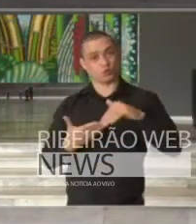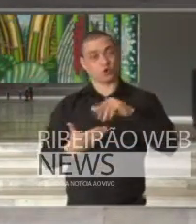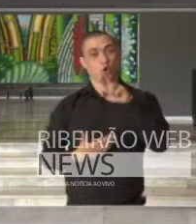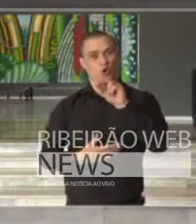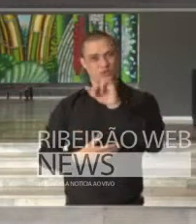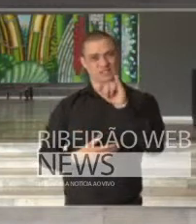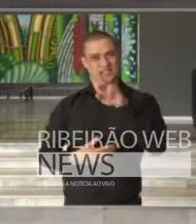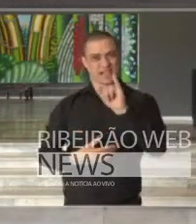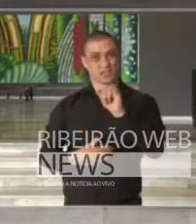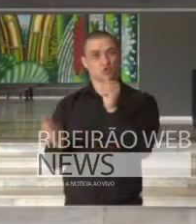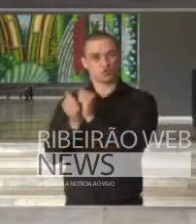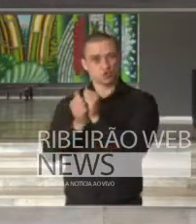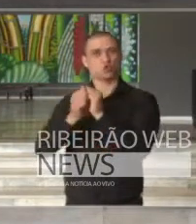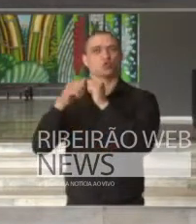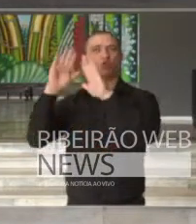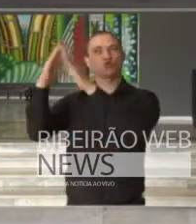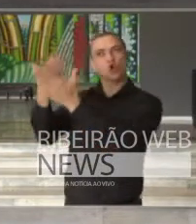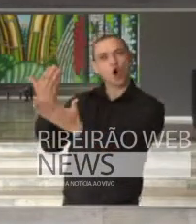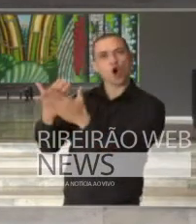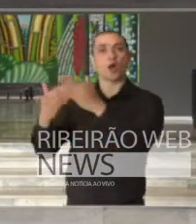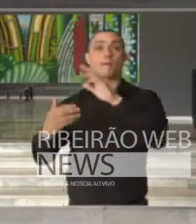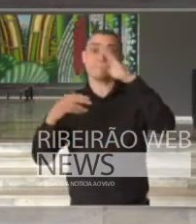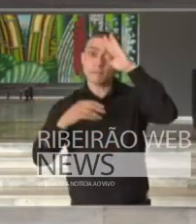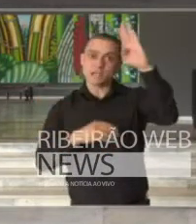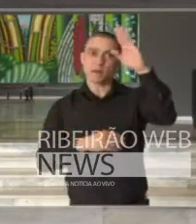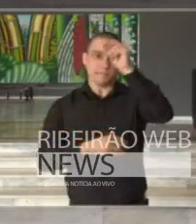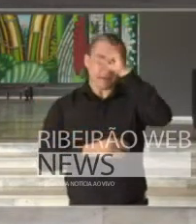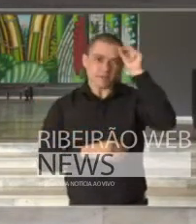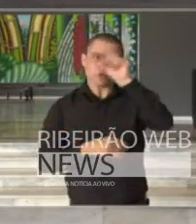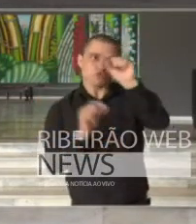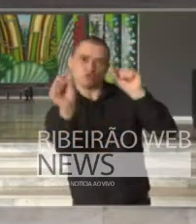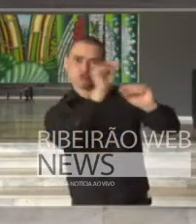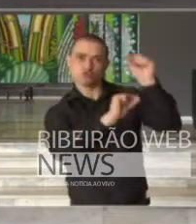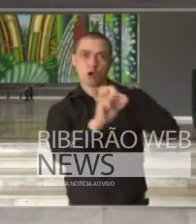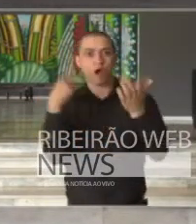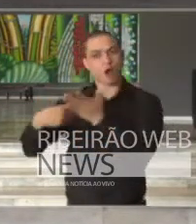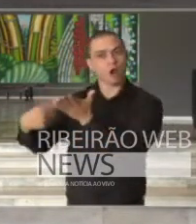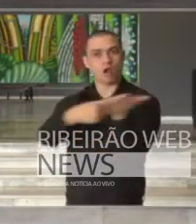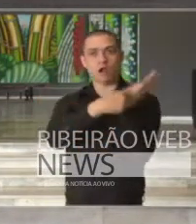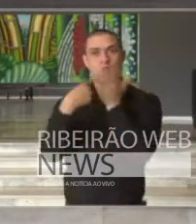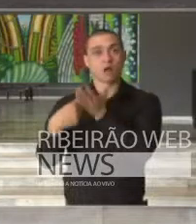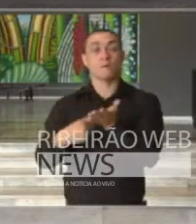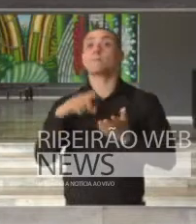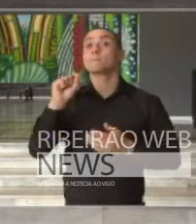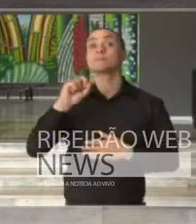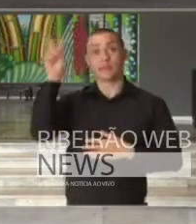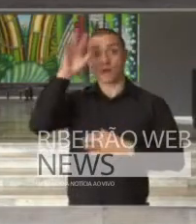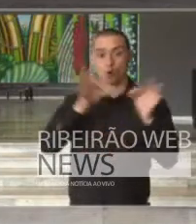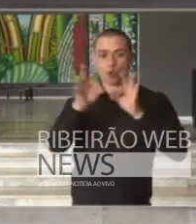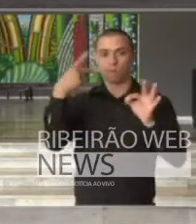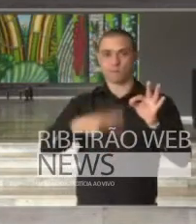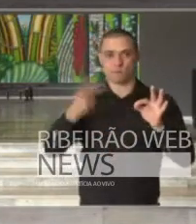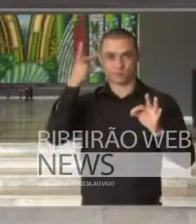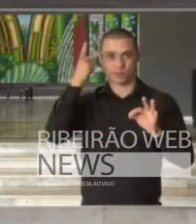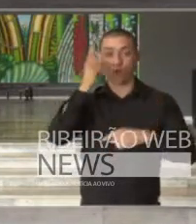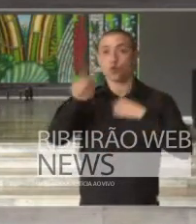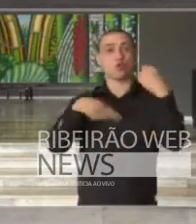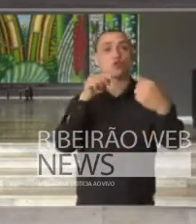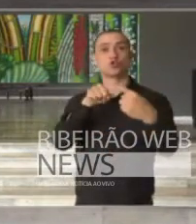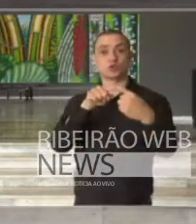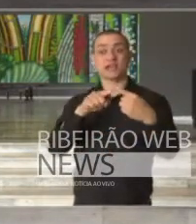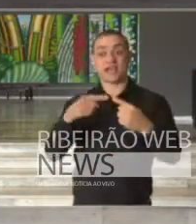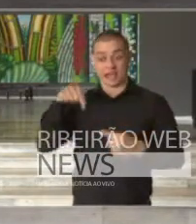as entidades e principalmente com as autoridades municipais, fazendo essa pactuação, lembrando que o Plano São Paulo tem o objetivo de